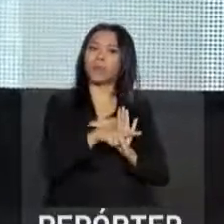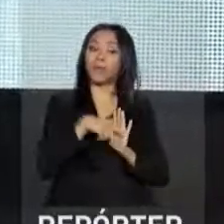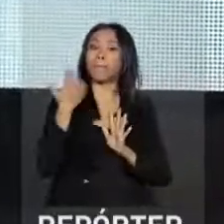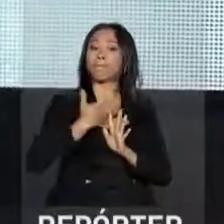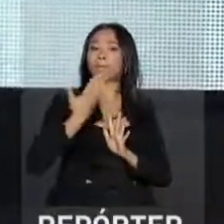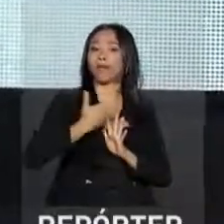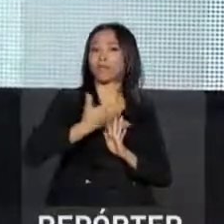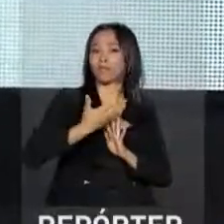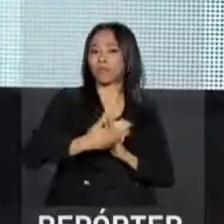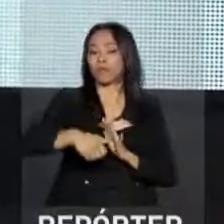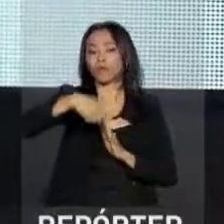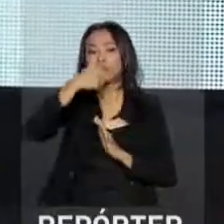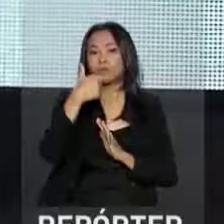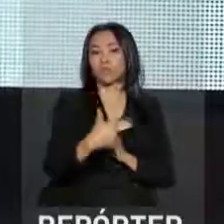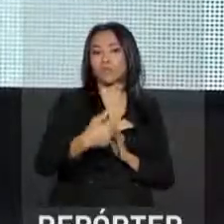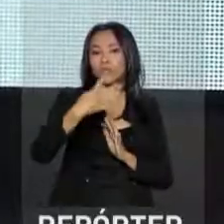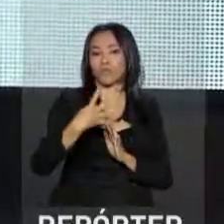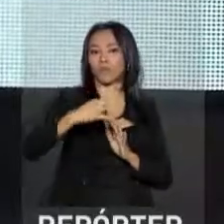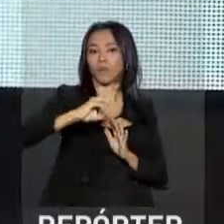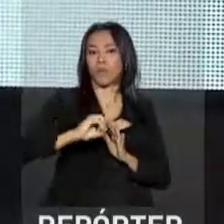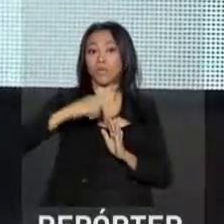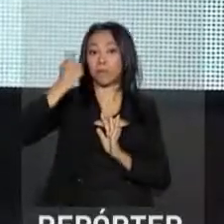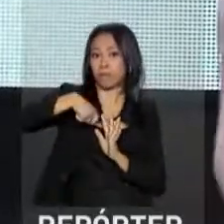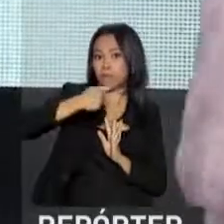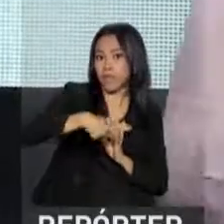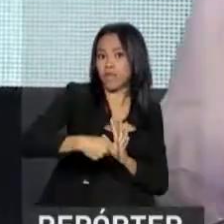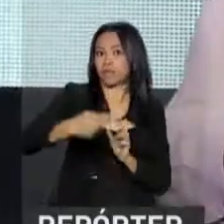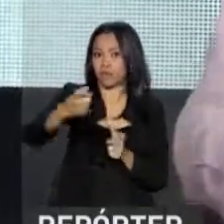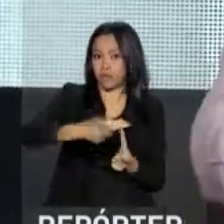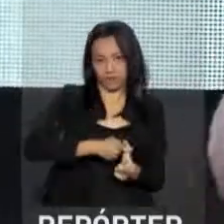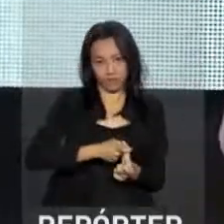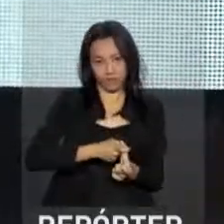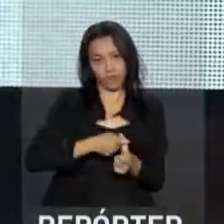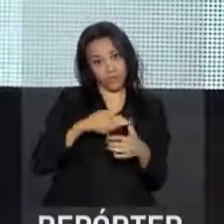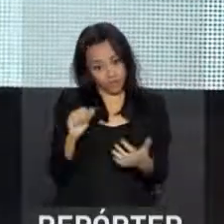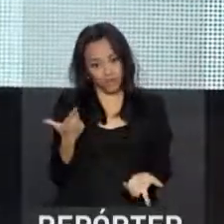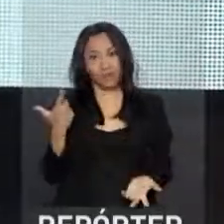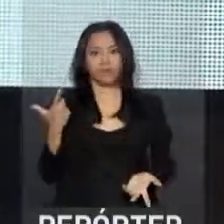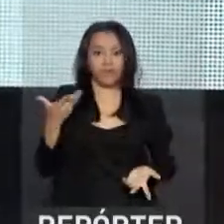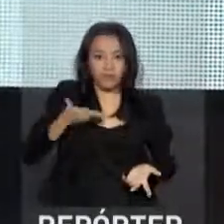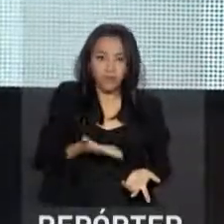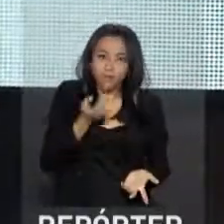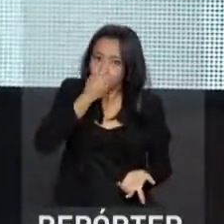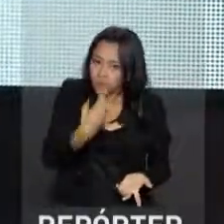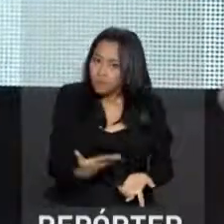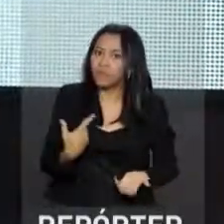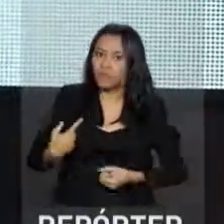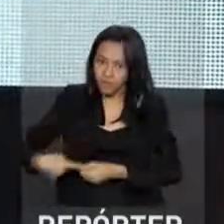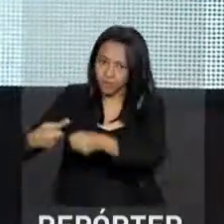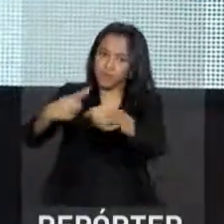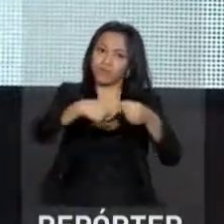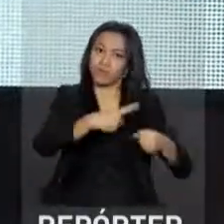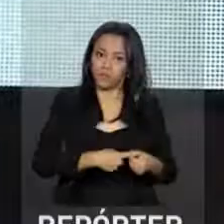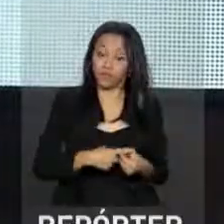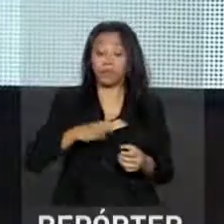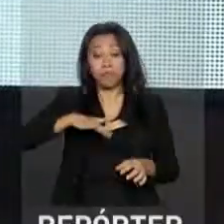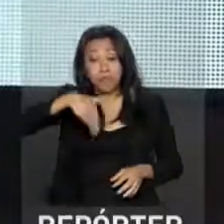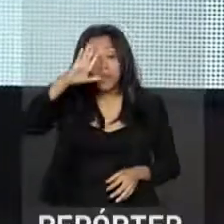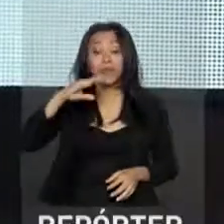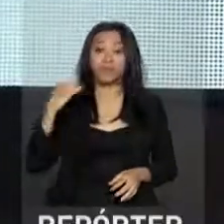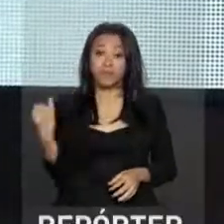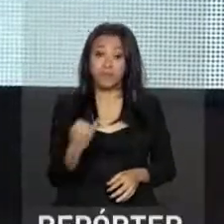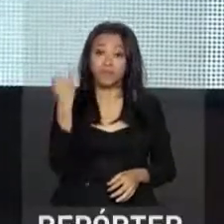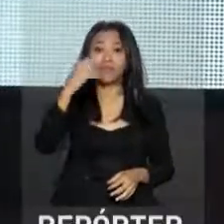240 meses o débito previdenciário. É claro que isso foi útil para os municípios, mas mais útil